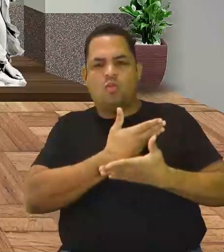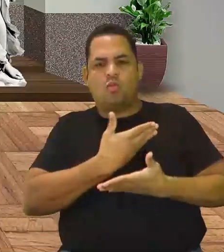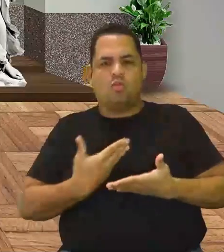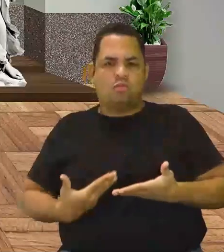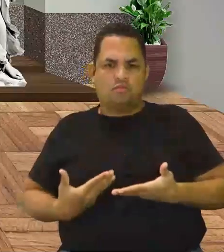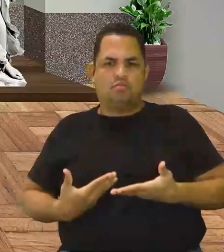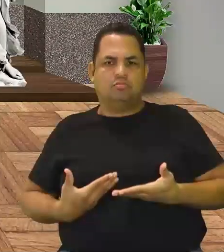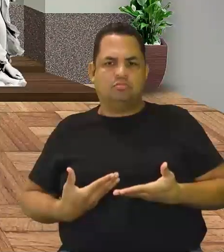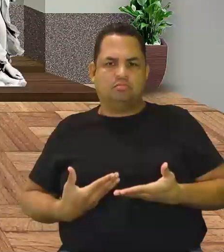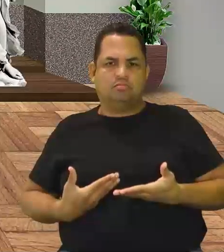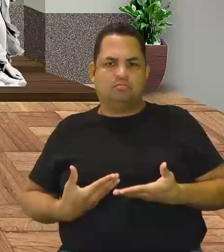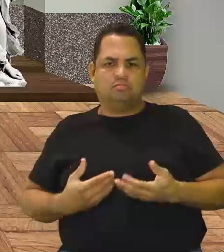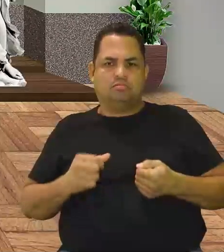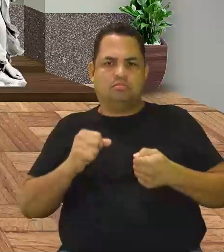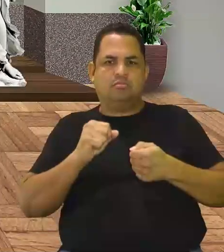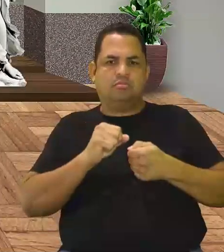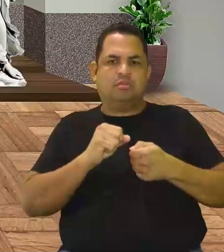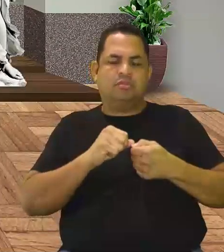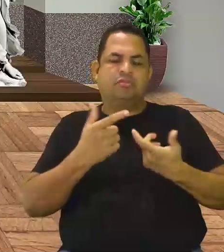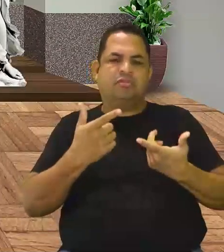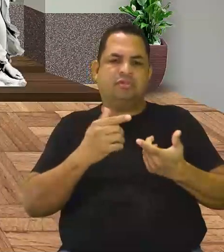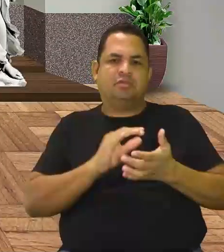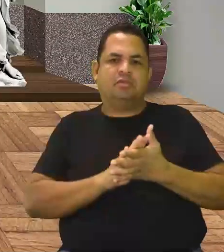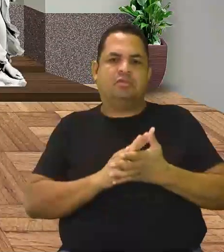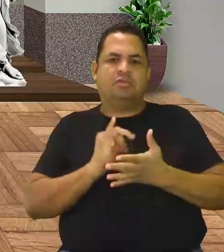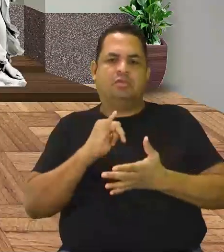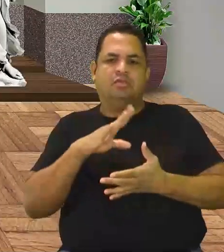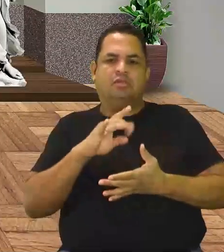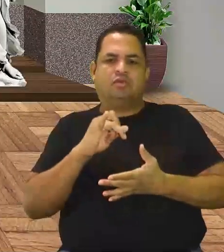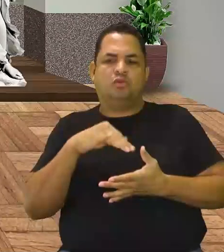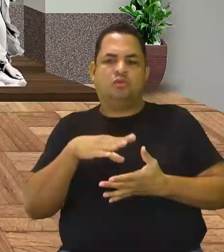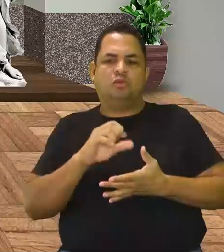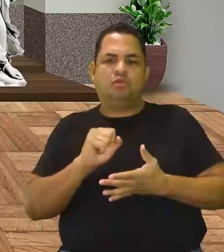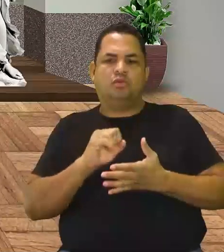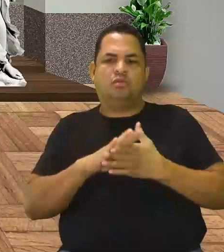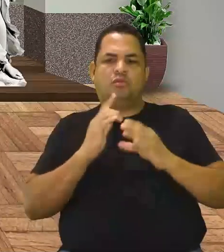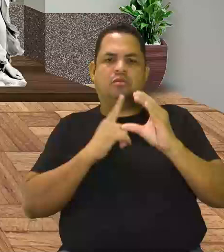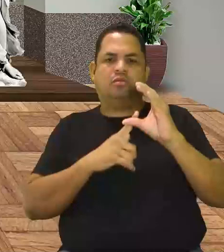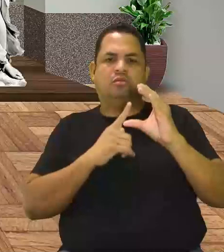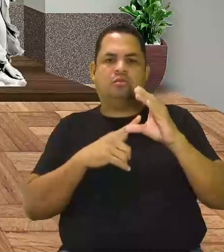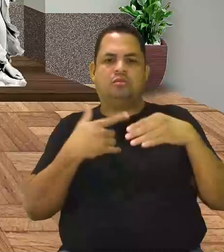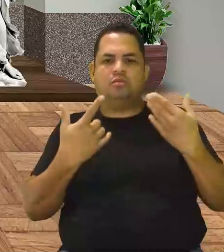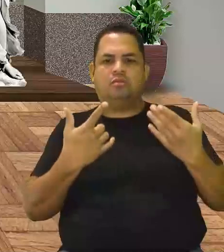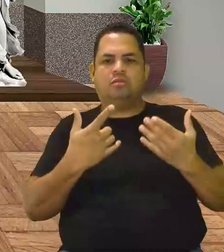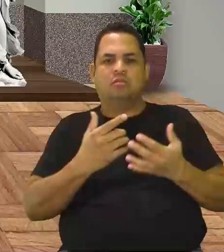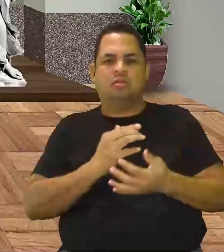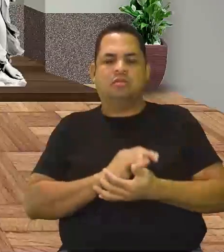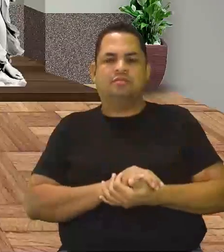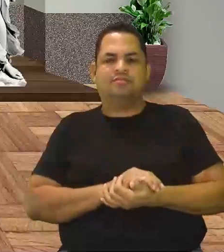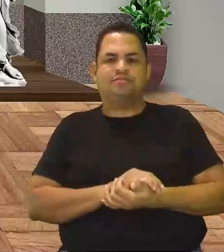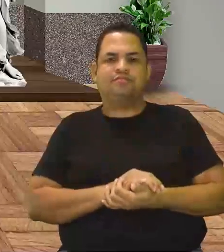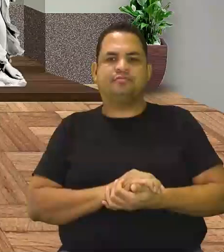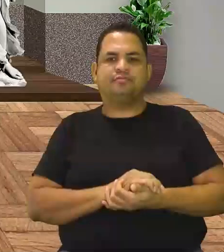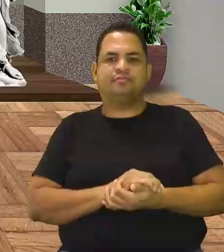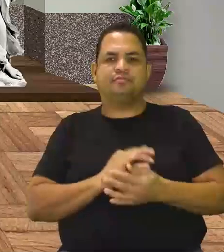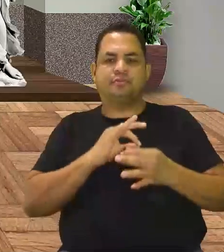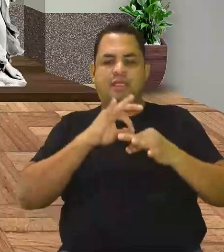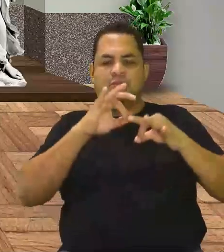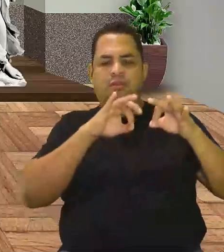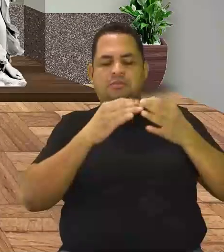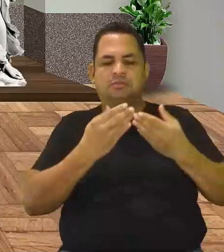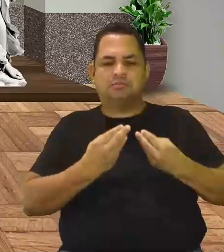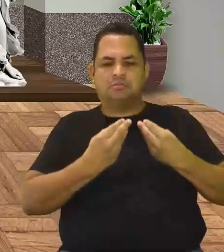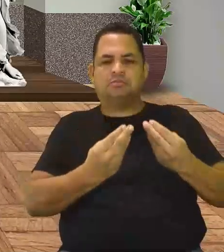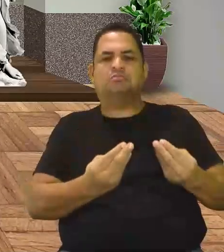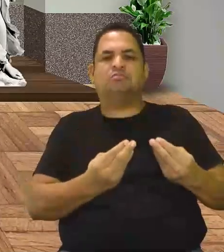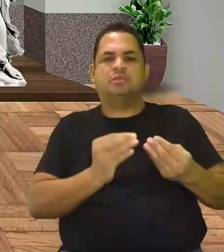foi feito a intentona comunista. Gente, foi o que ele quis. A intentona comunista foi assim um presente que se deu